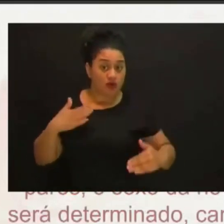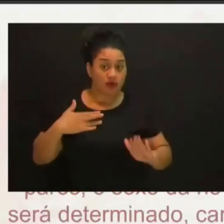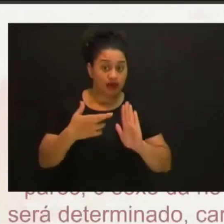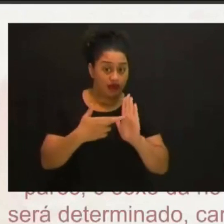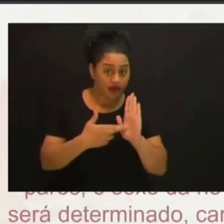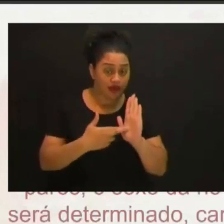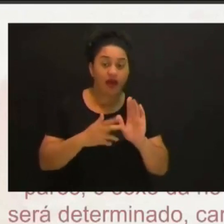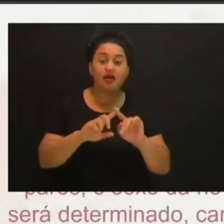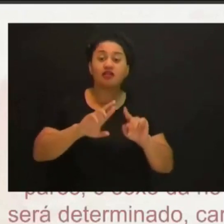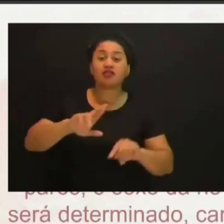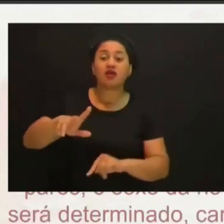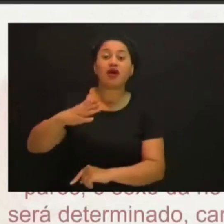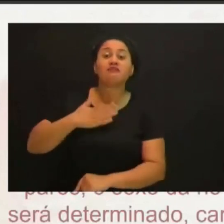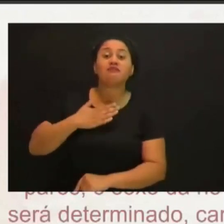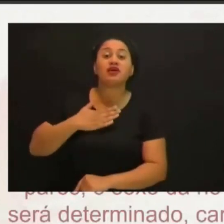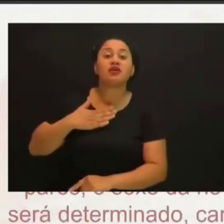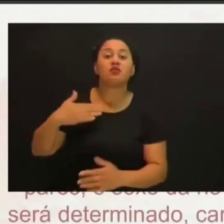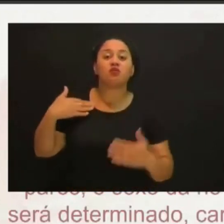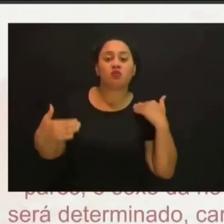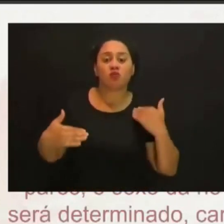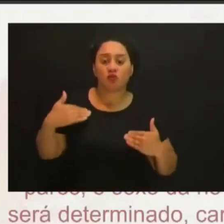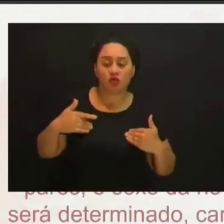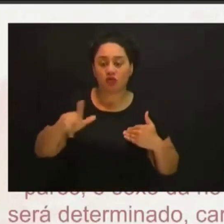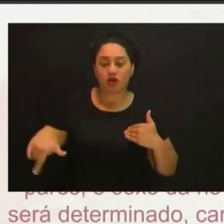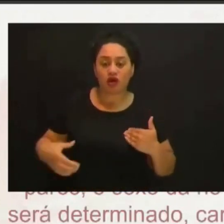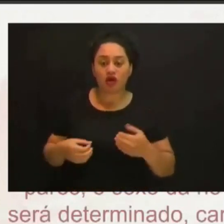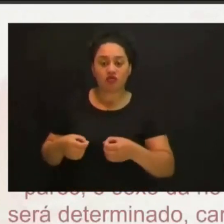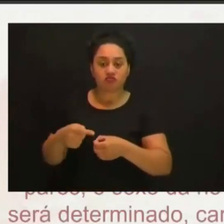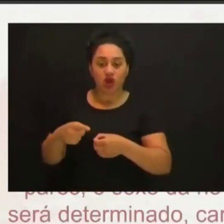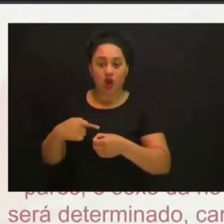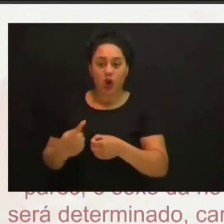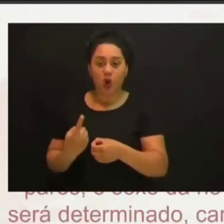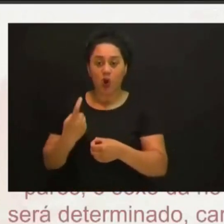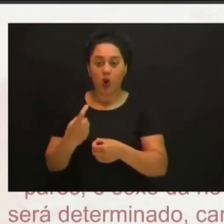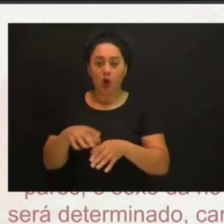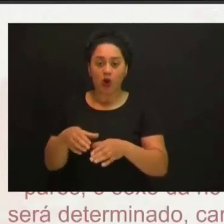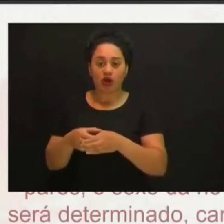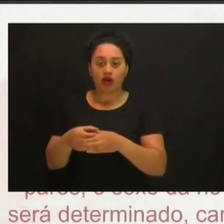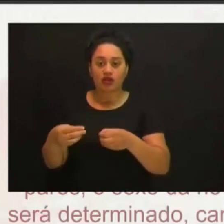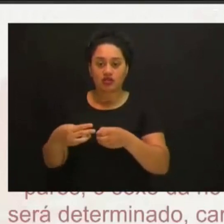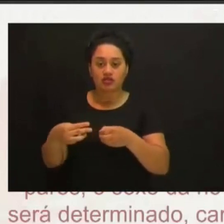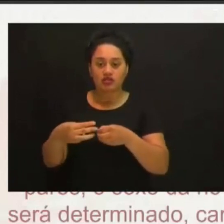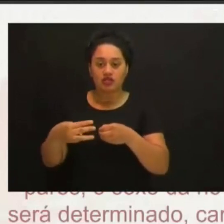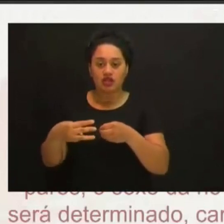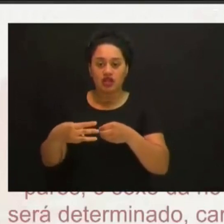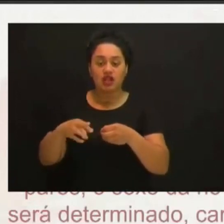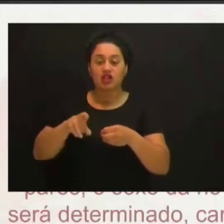é meu corpo. Aquele óvulo unicelular não é minha